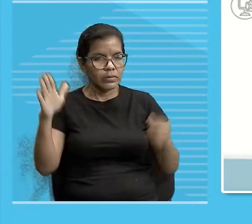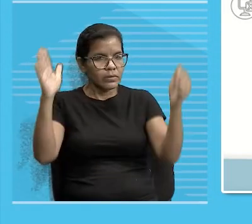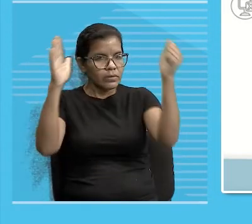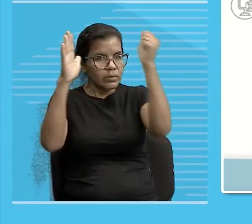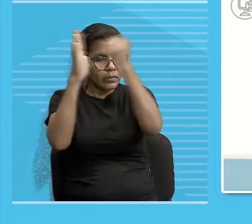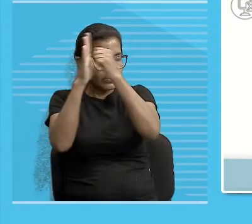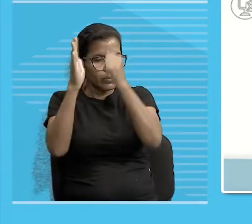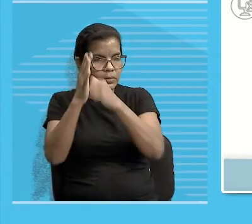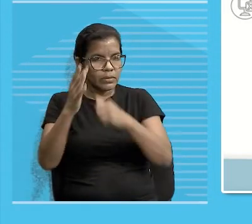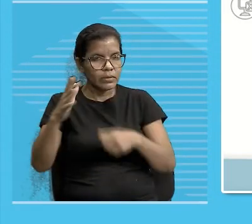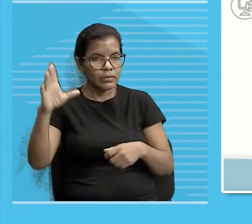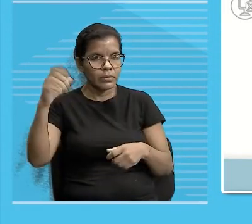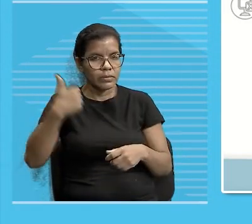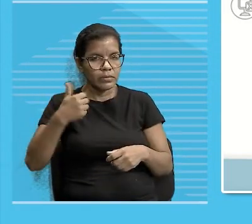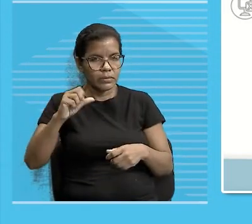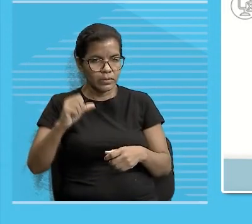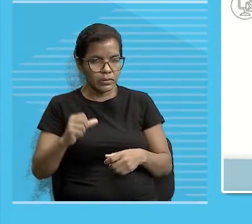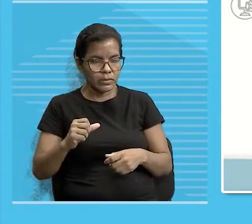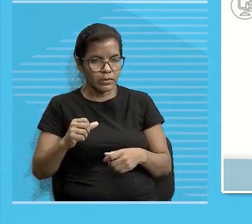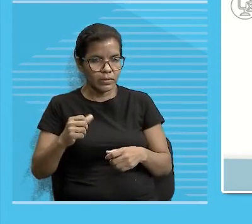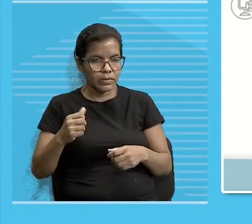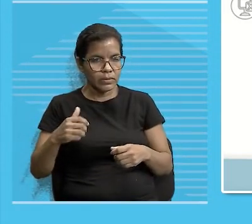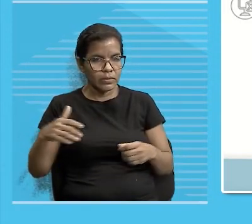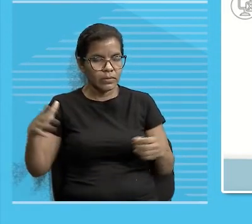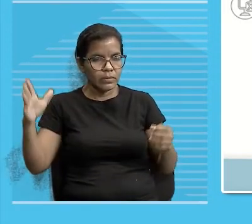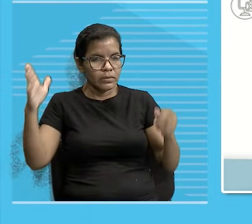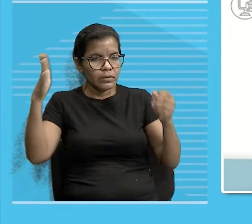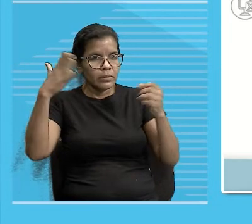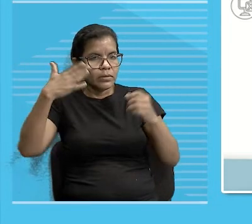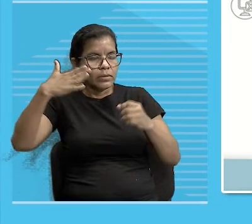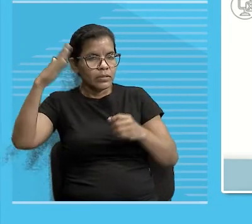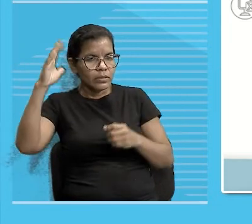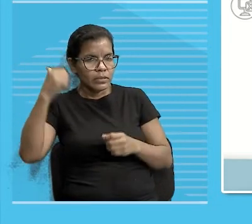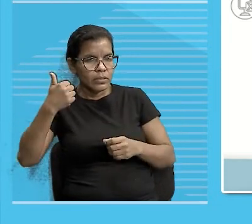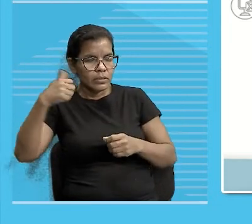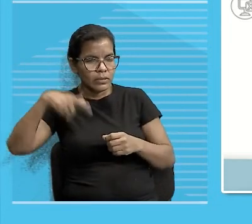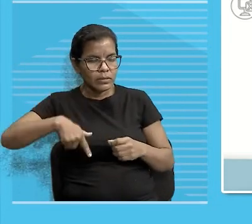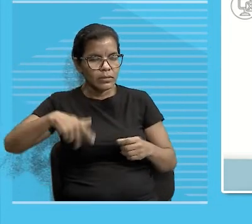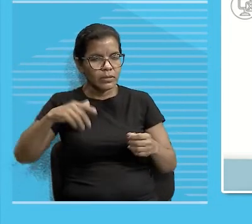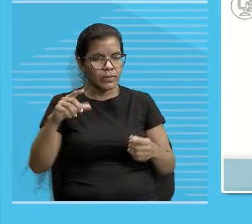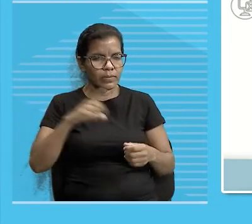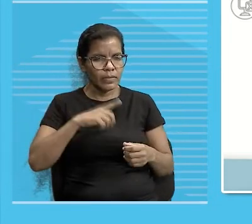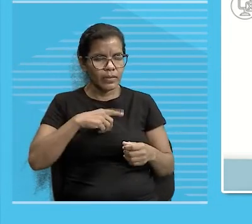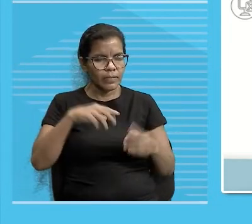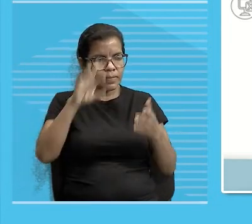isso. Então, você ter uma pintura sua nesta época era algo muito,